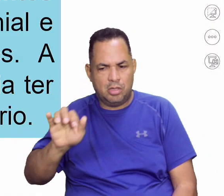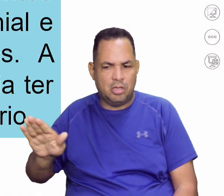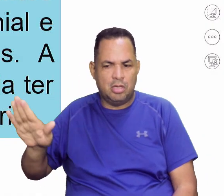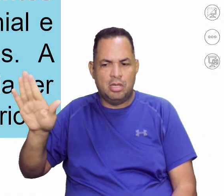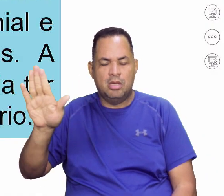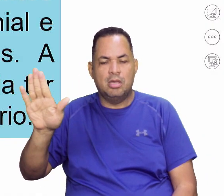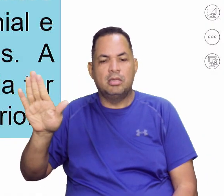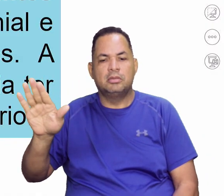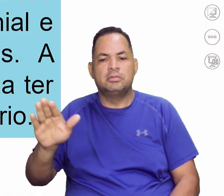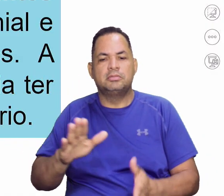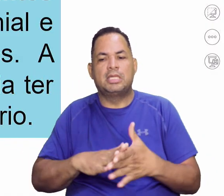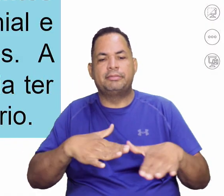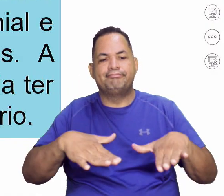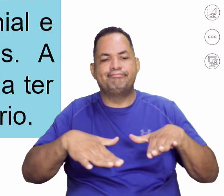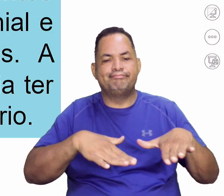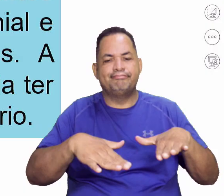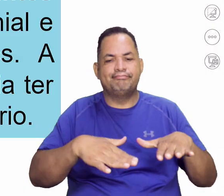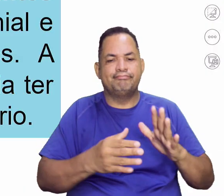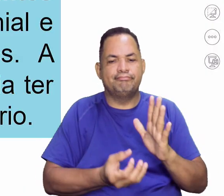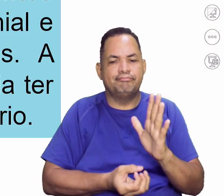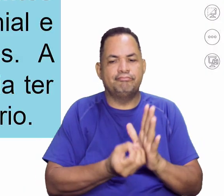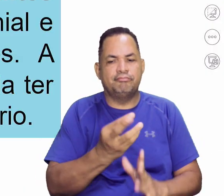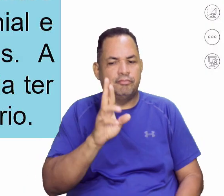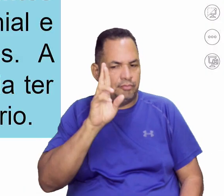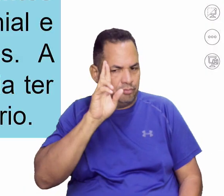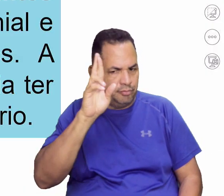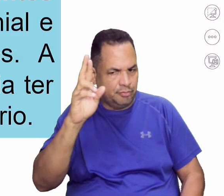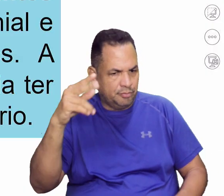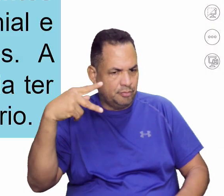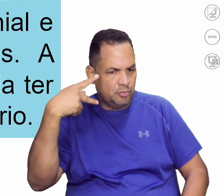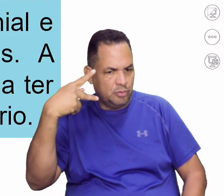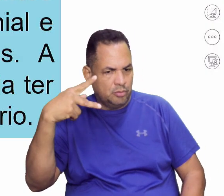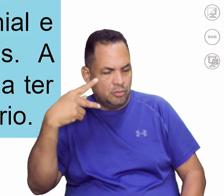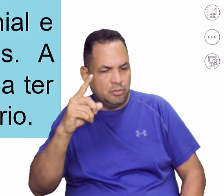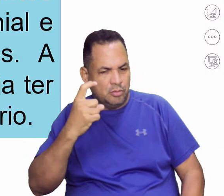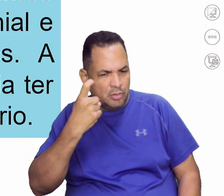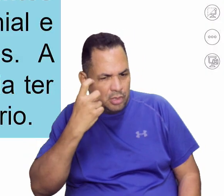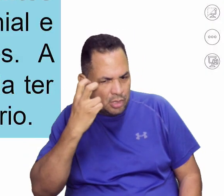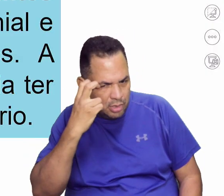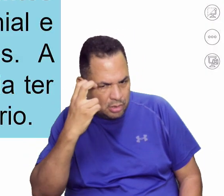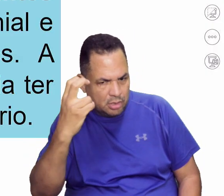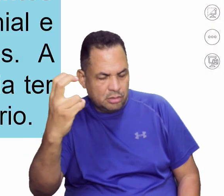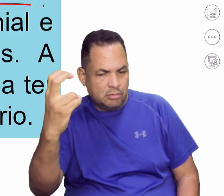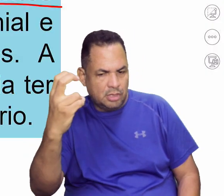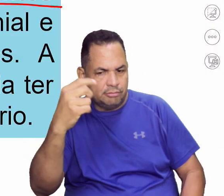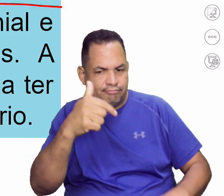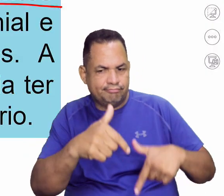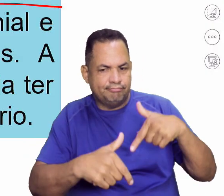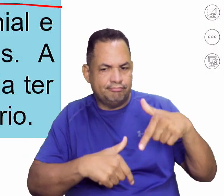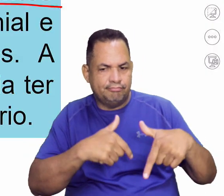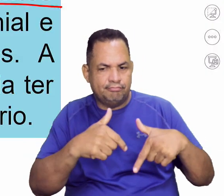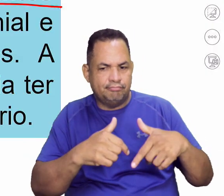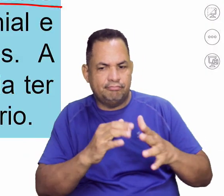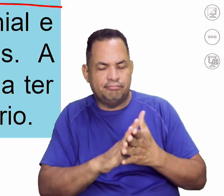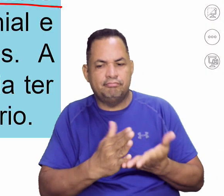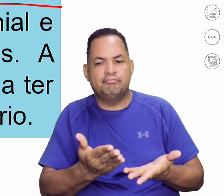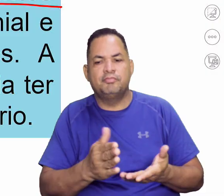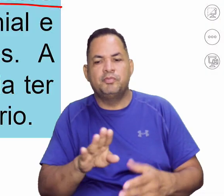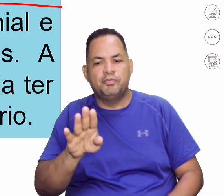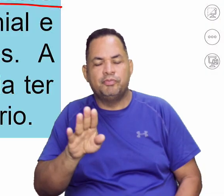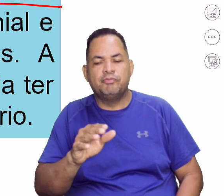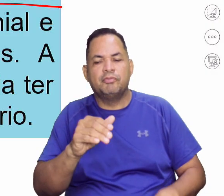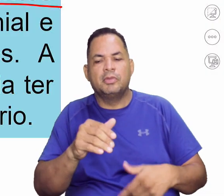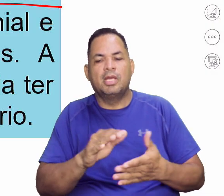asiáticas. Esses movimentos eram formados por líderes políticos, intelectuais, trabalhadores